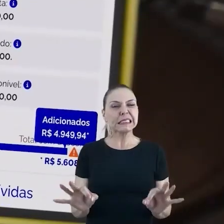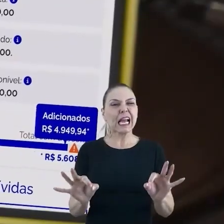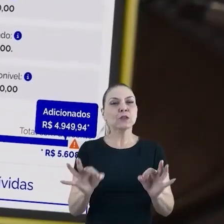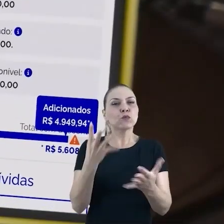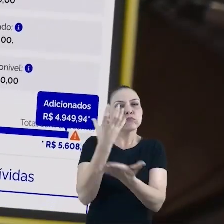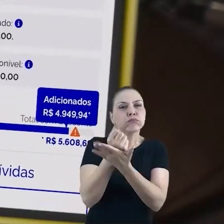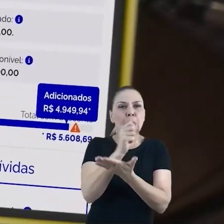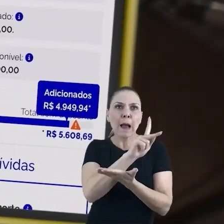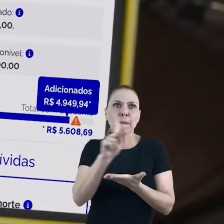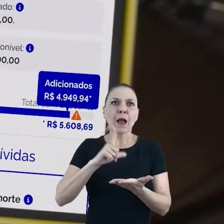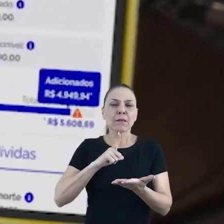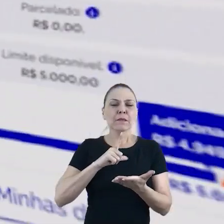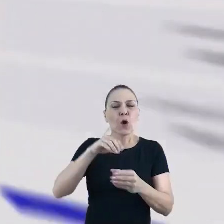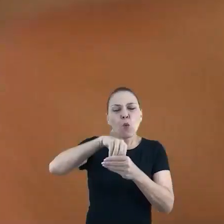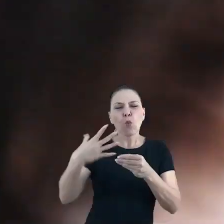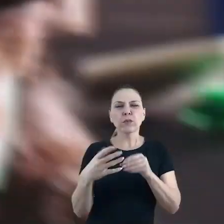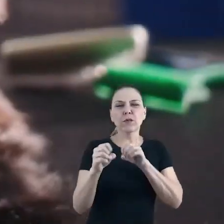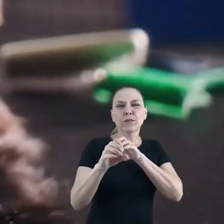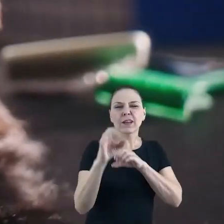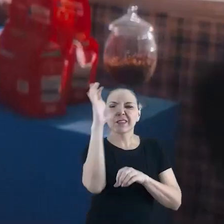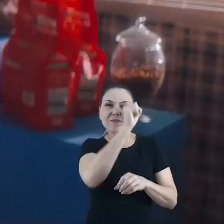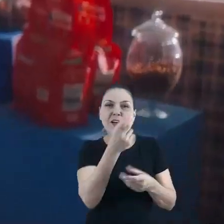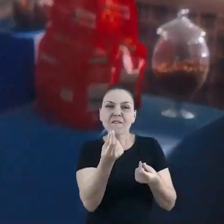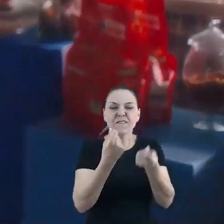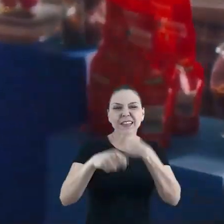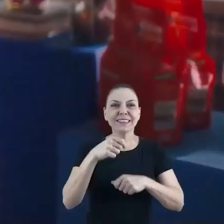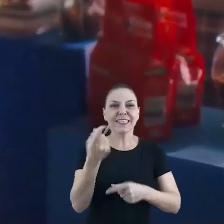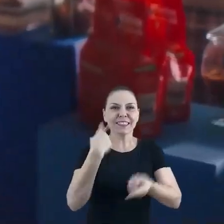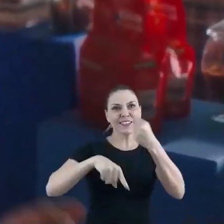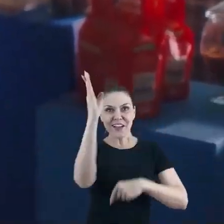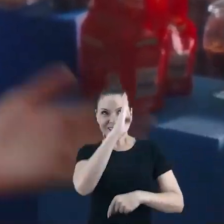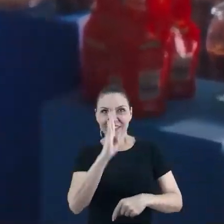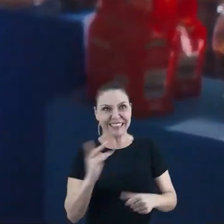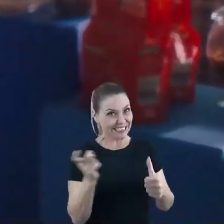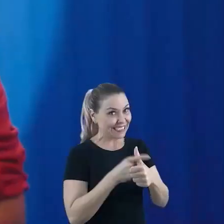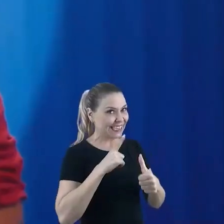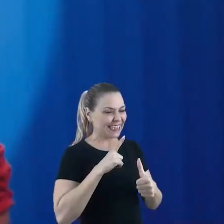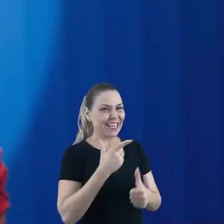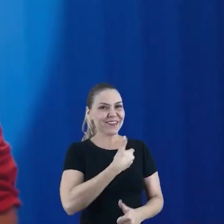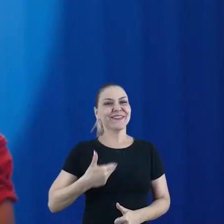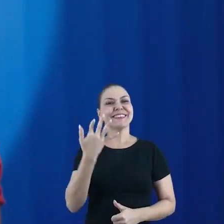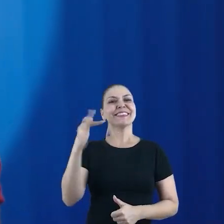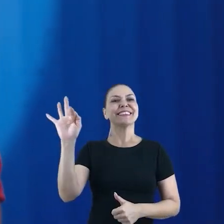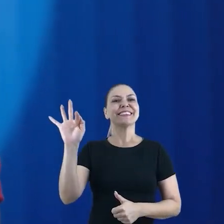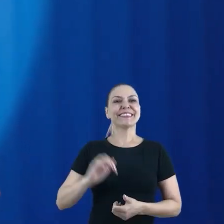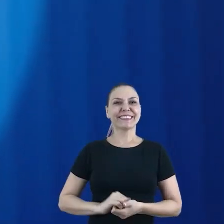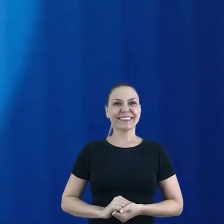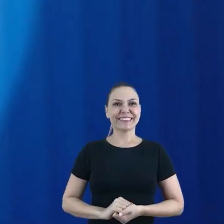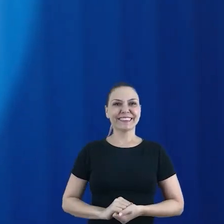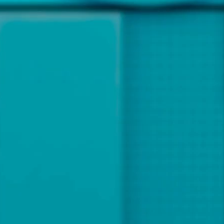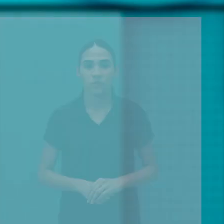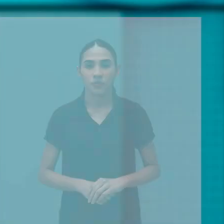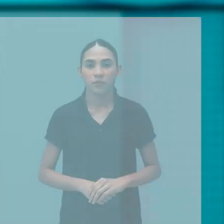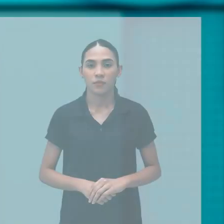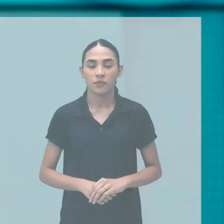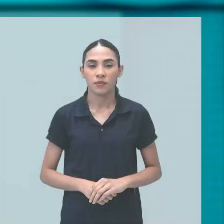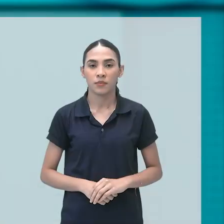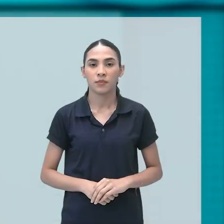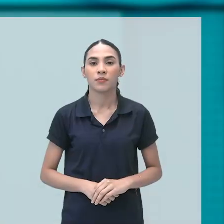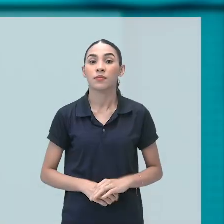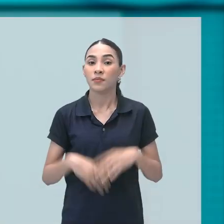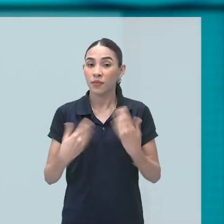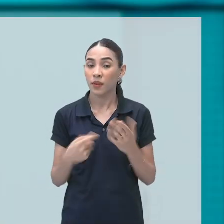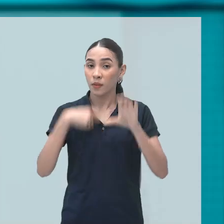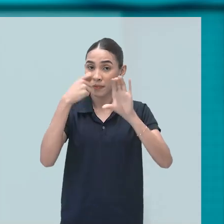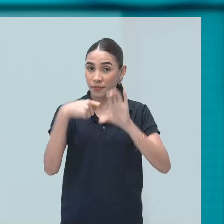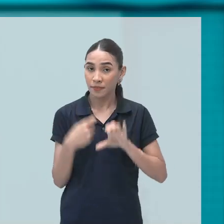o conteúdo de educação financeira. Dívidas? Desenrola Brasil. Governo Federal. Então, acabamos de